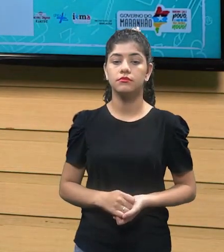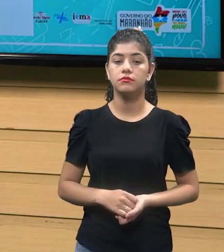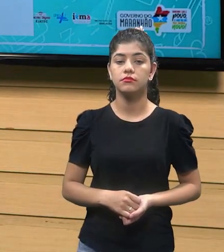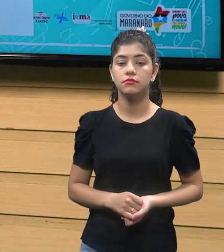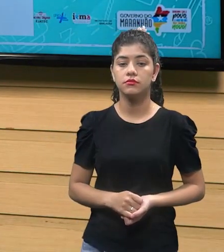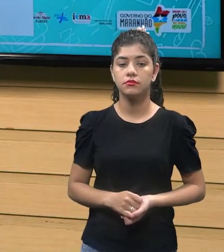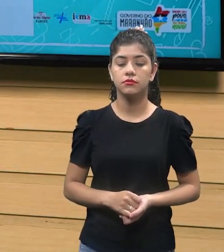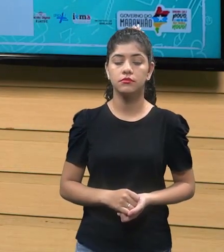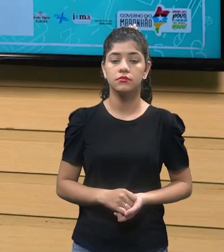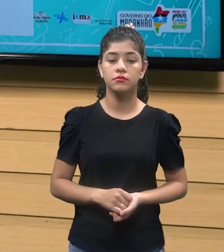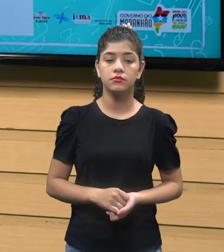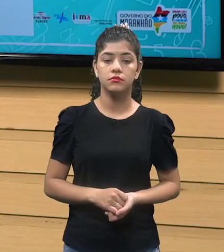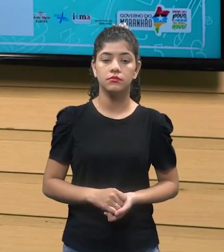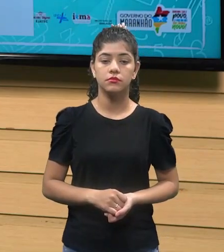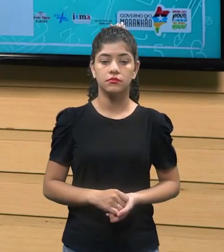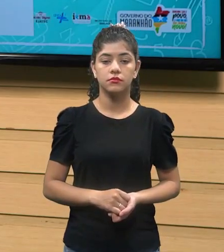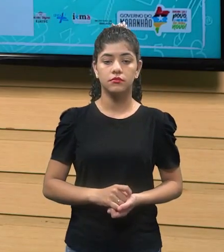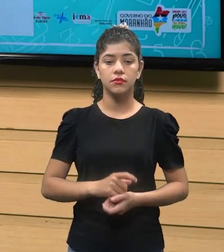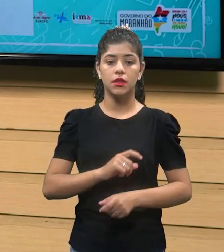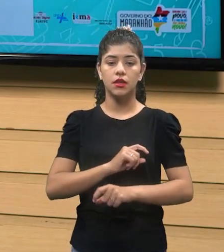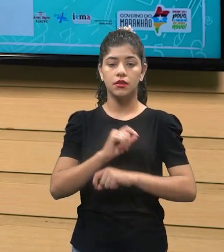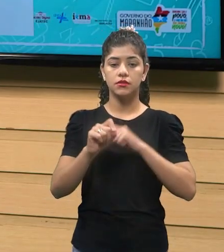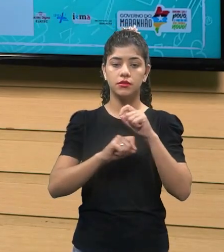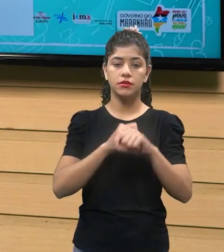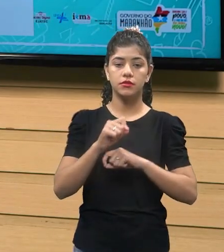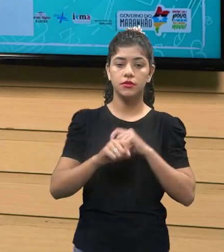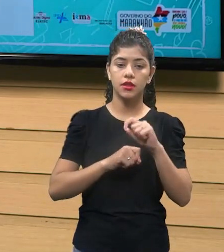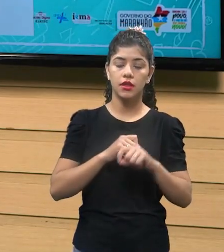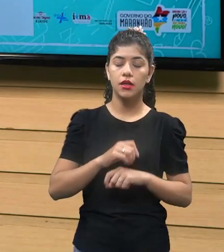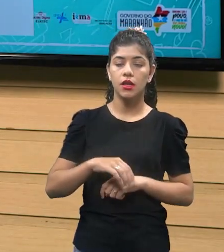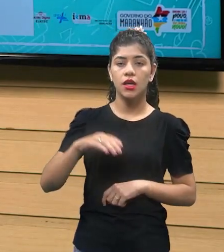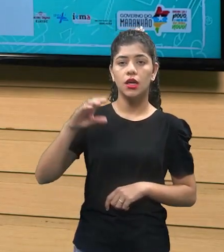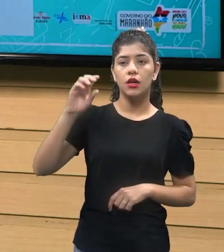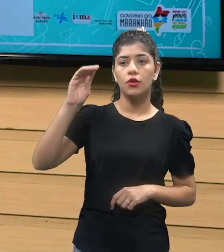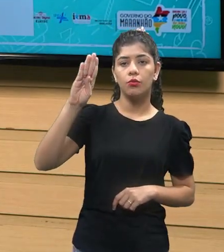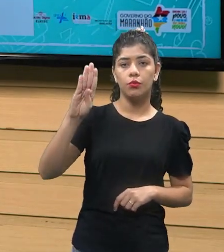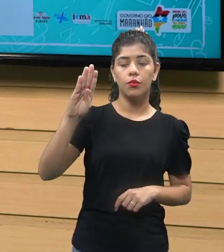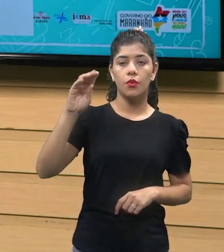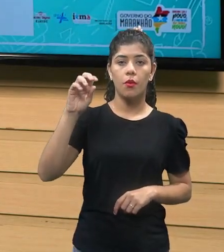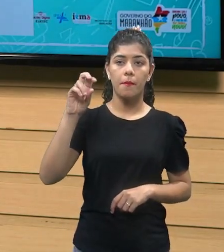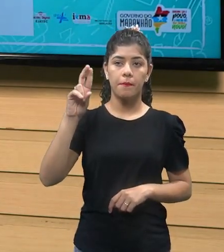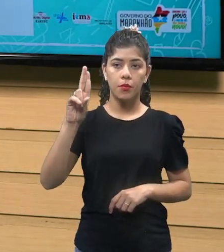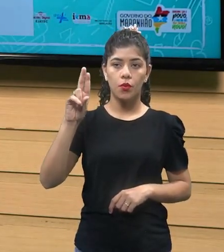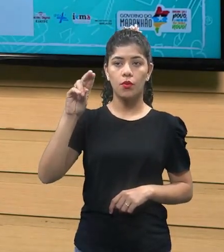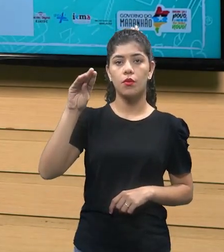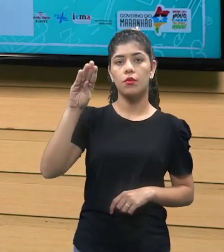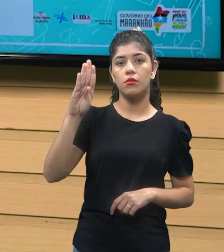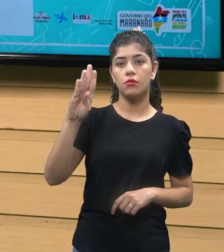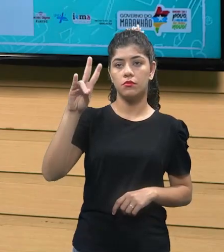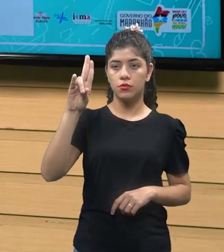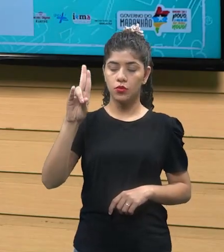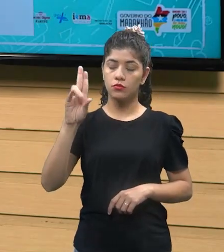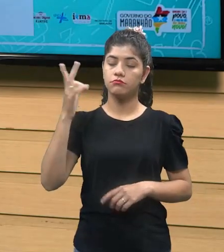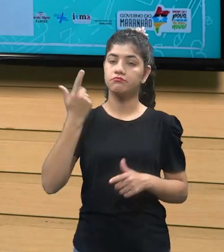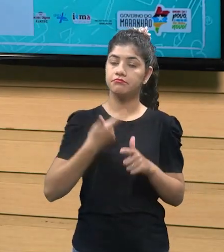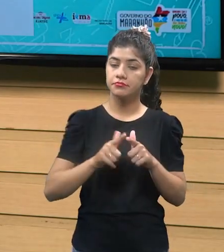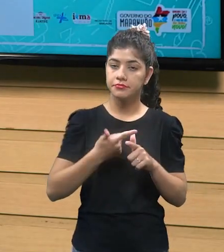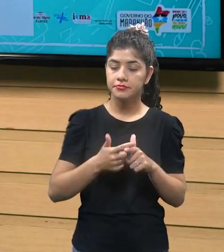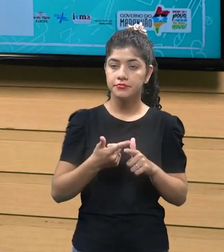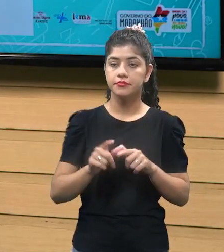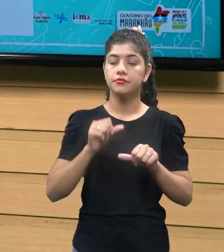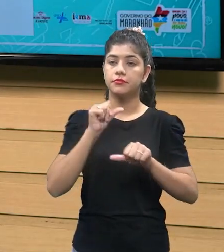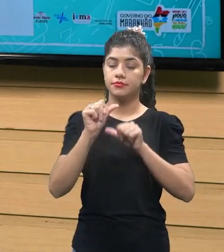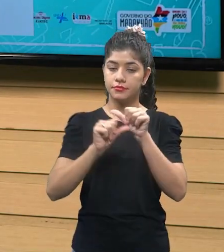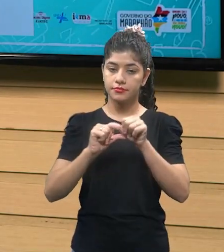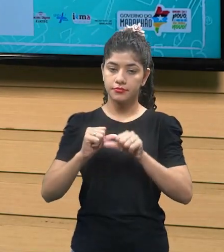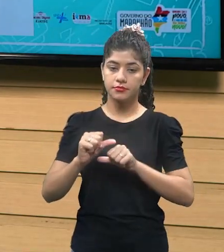queimou. O bulbo, aquela parte onde vai a lâmpada, se ele está com defeito. Se ele tiver com defeito, sim, trocar o